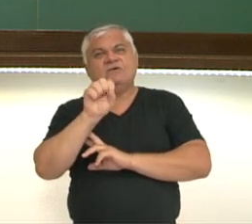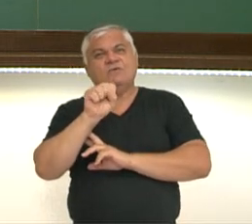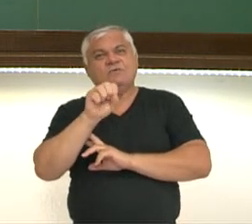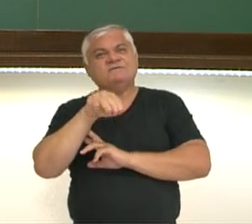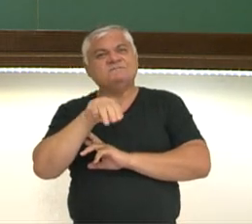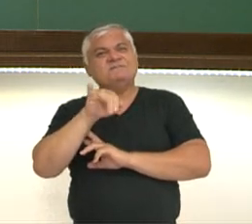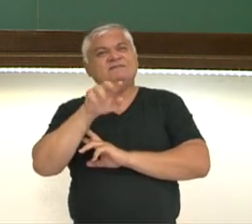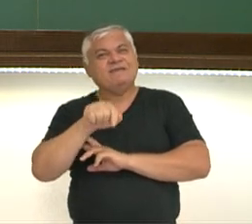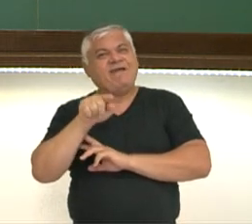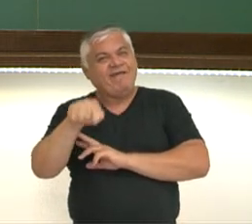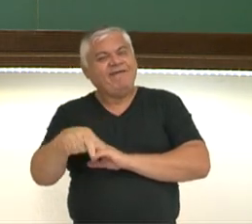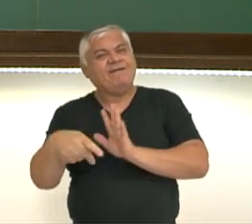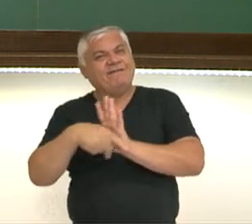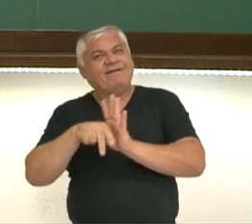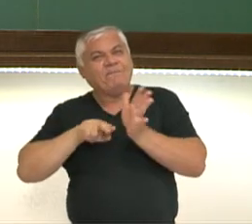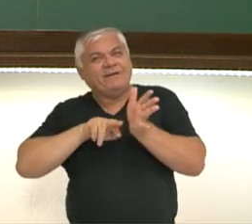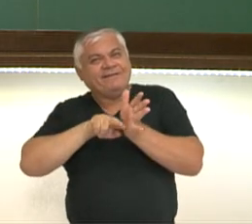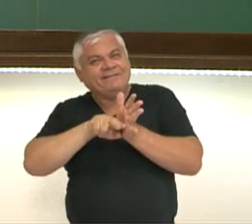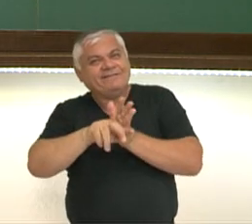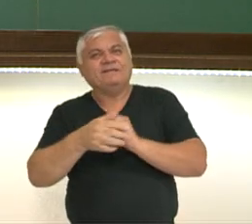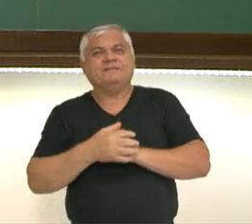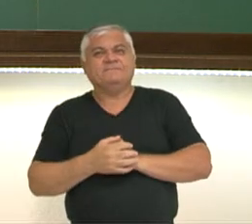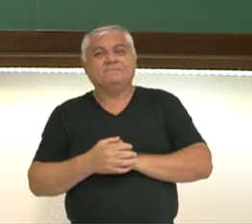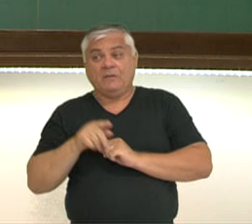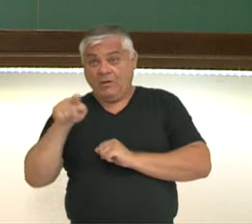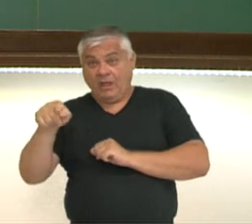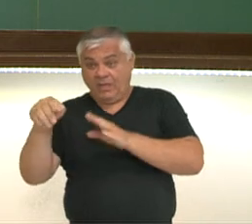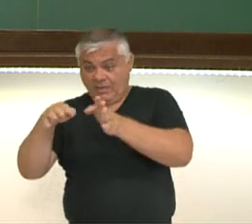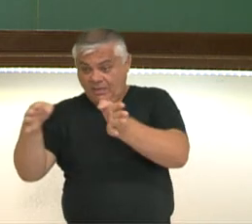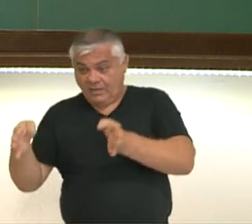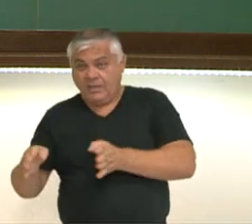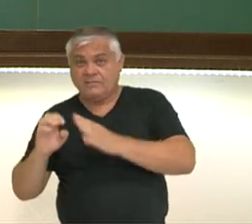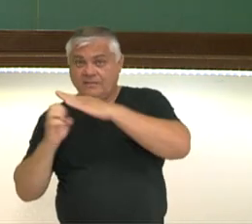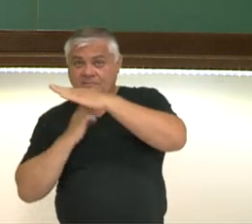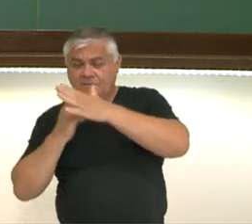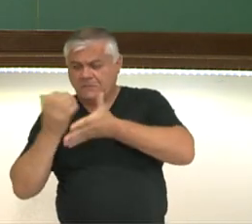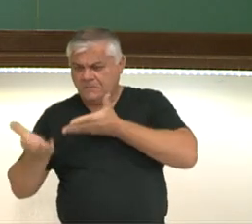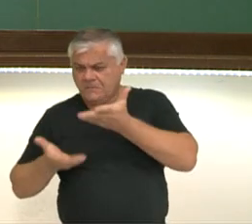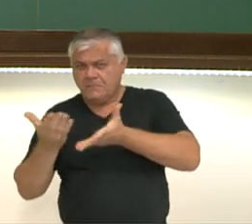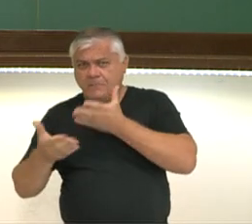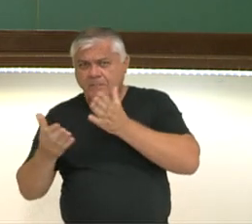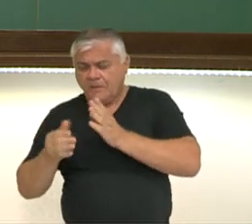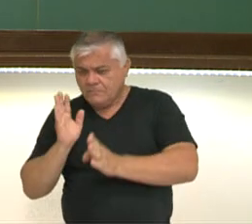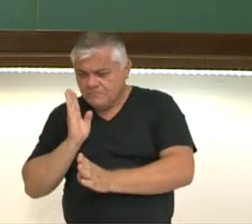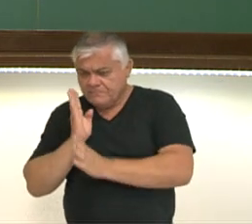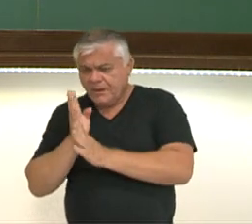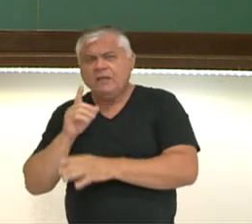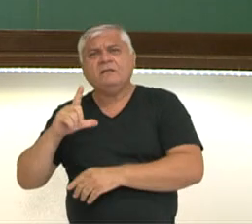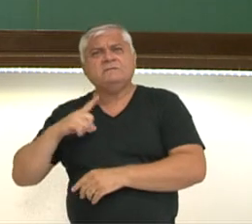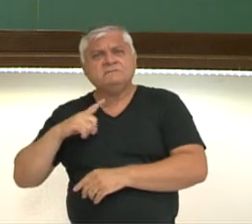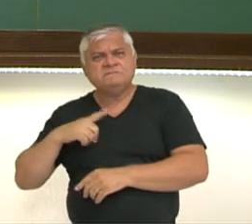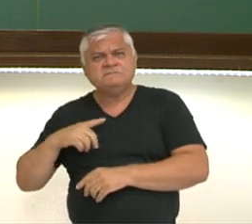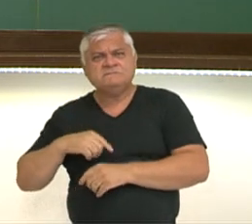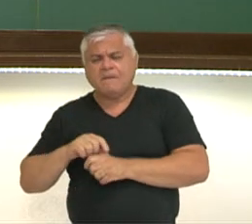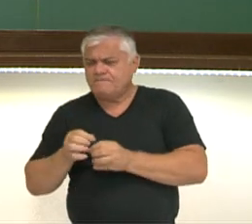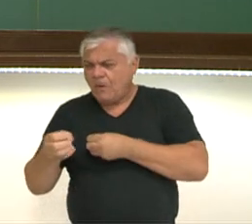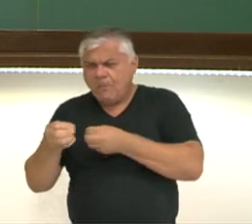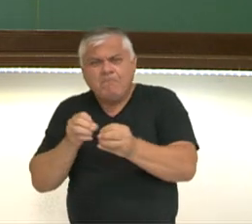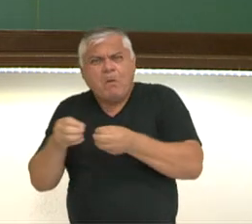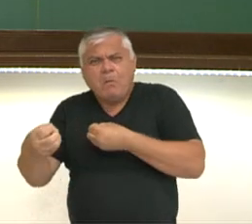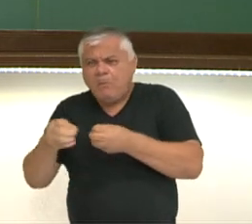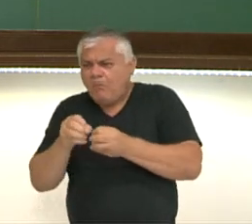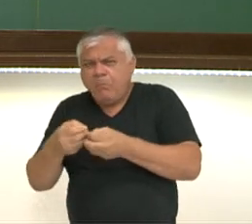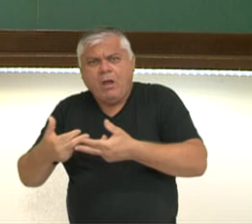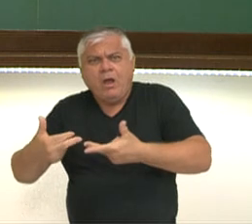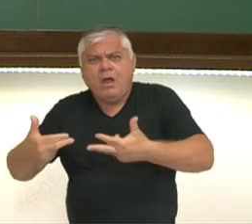cianobactérias então lá na Cedae na empresa de tratamento de água eles identificaram uma proliferação muito